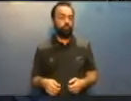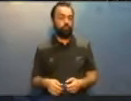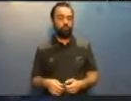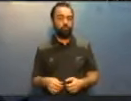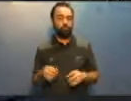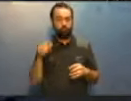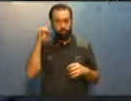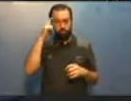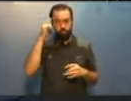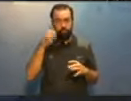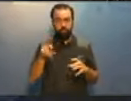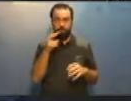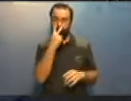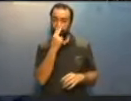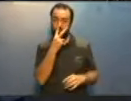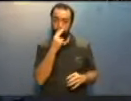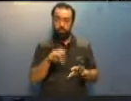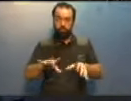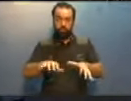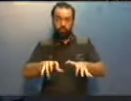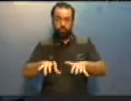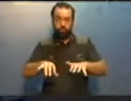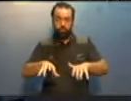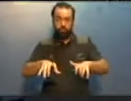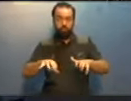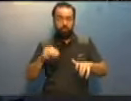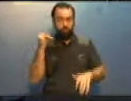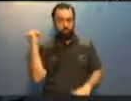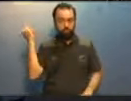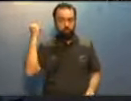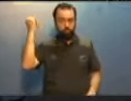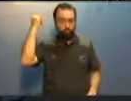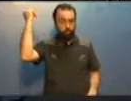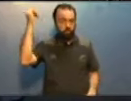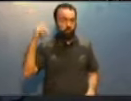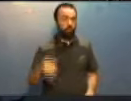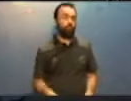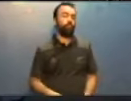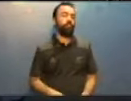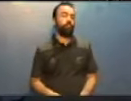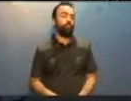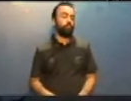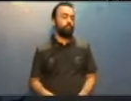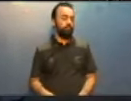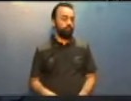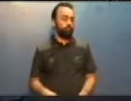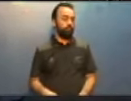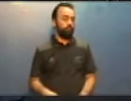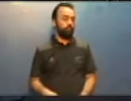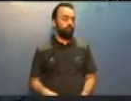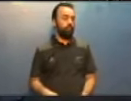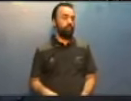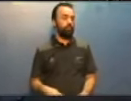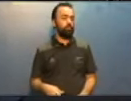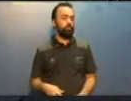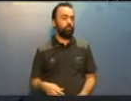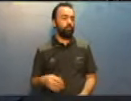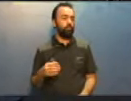computador central, ele armazena esses movimentos e nós aprendemos ele fazendo. Aprendemos esse movimento através da prática.